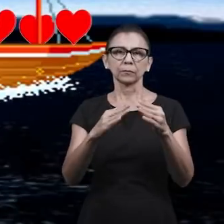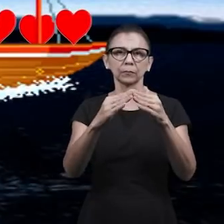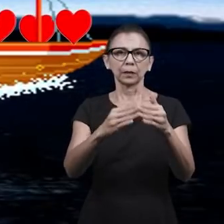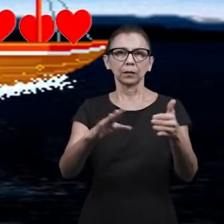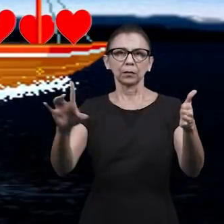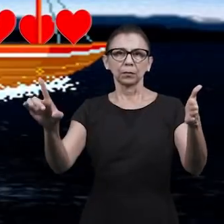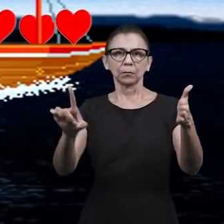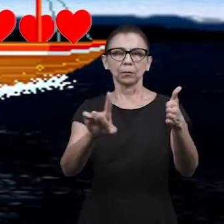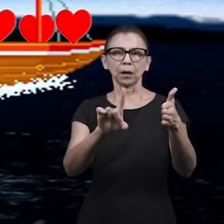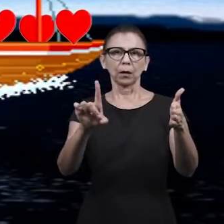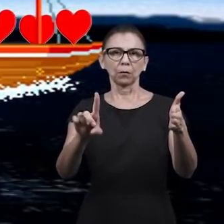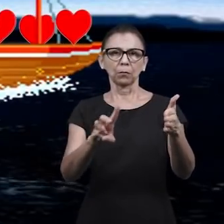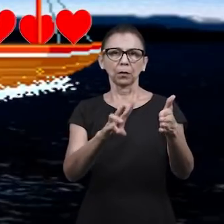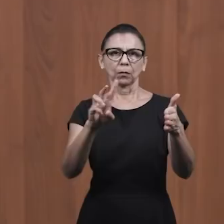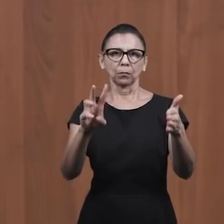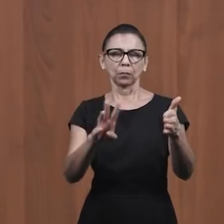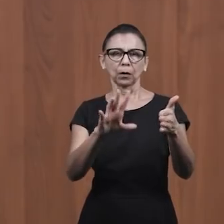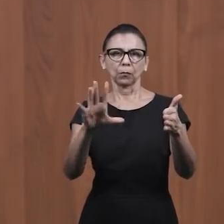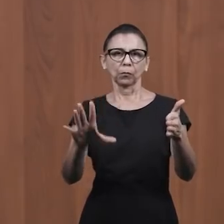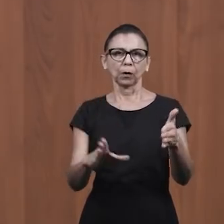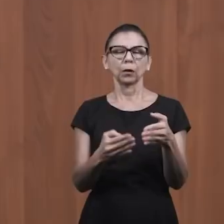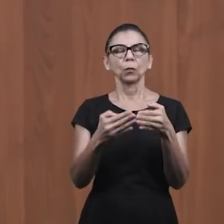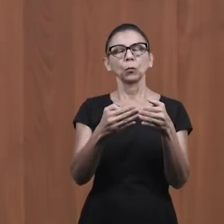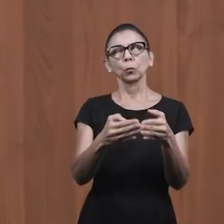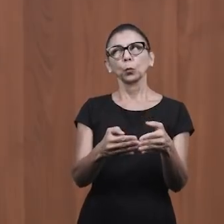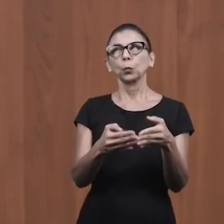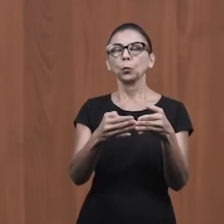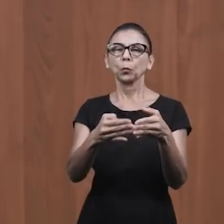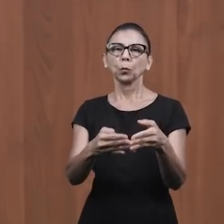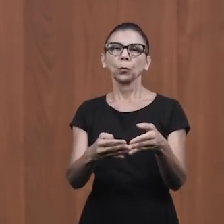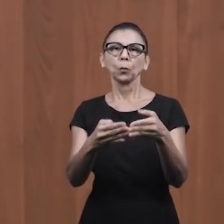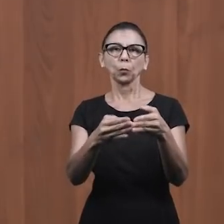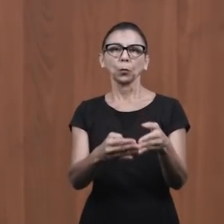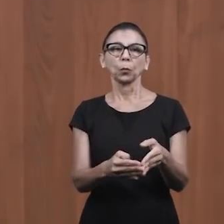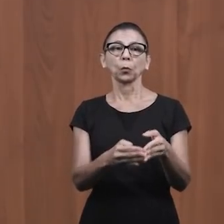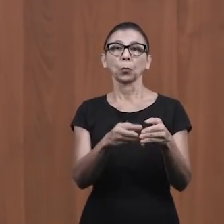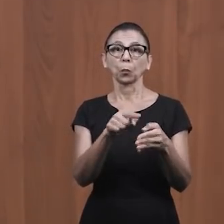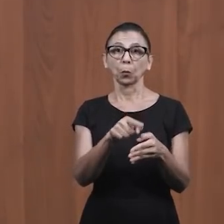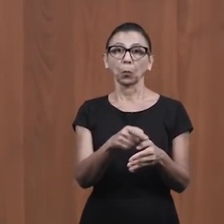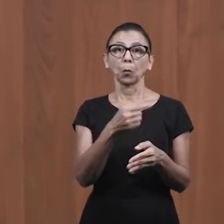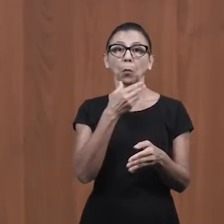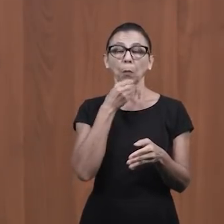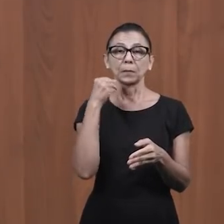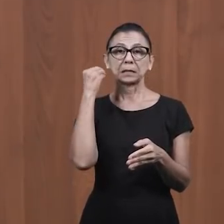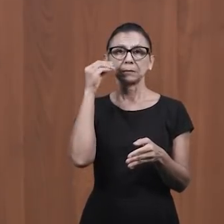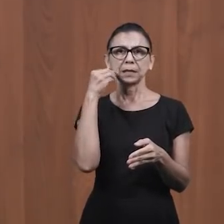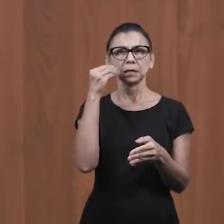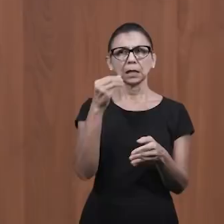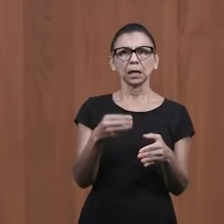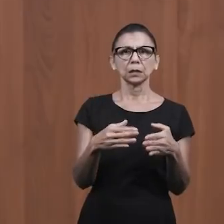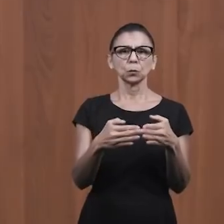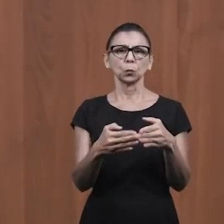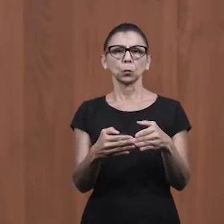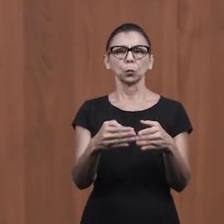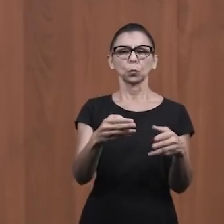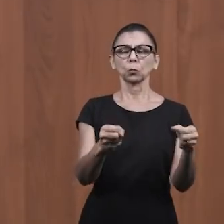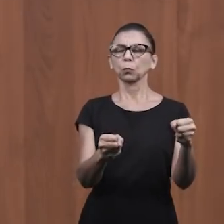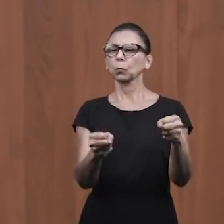da palavra que está em Lucas capítulo 8, verso 25. E eles,